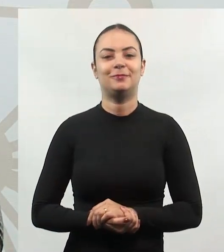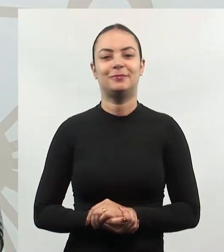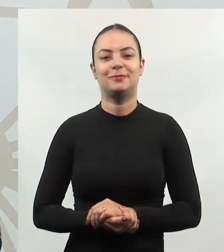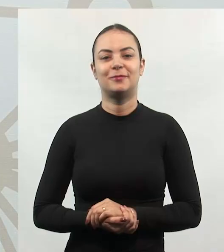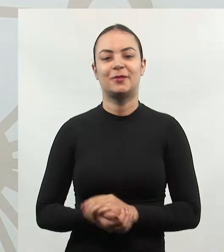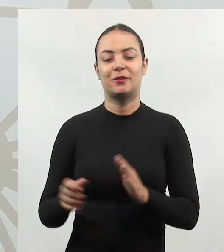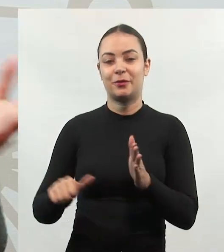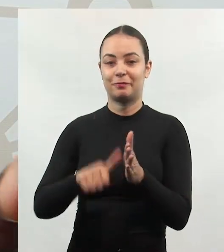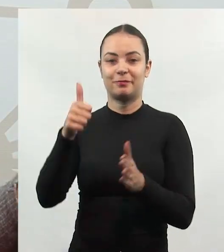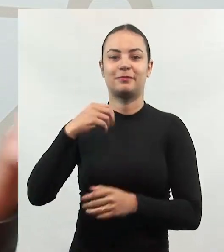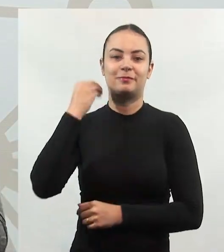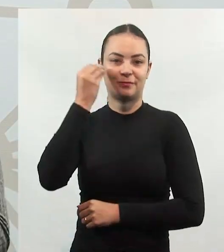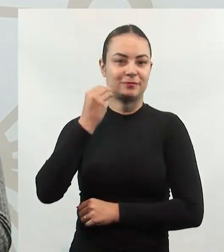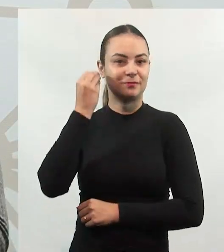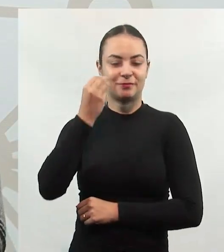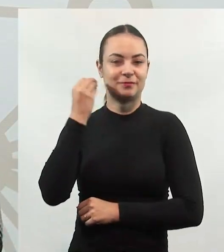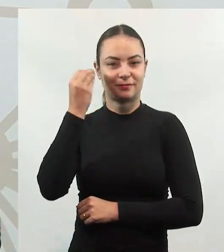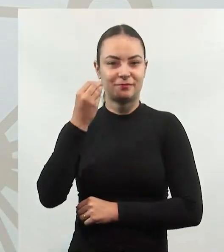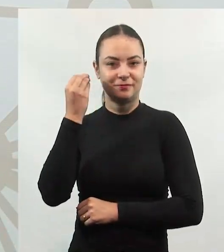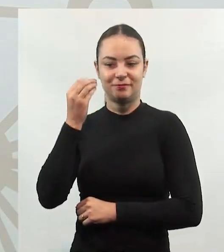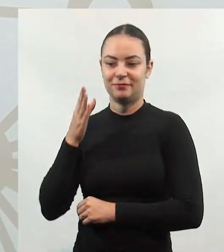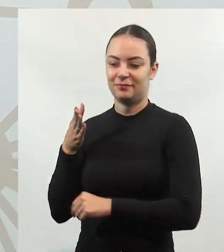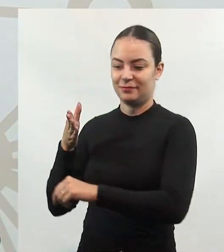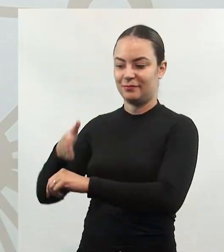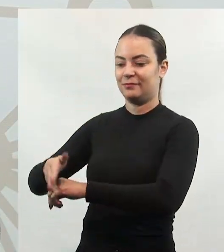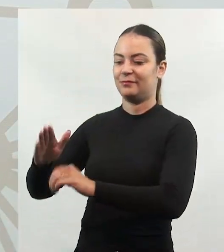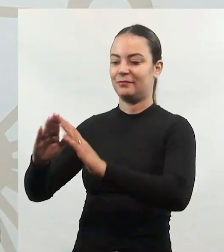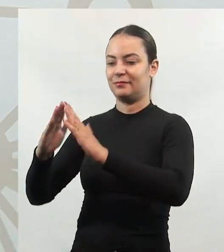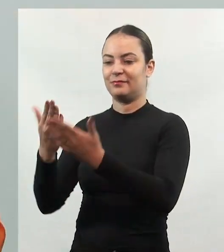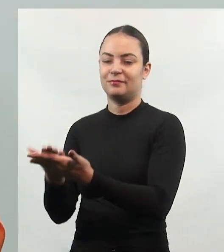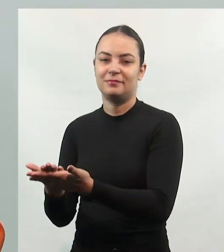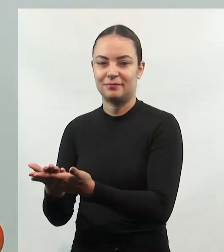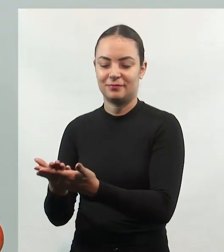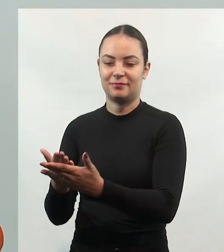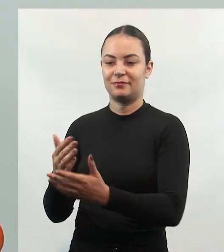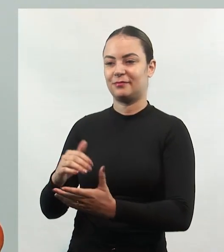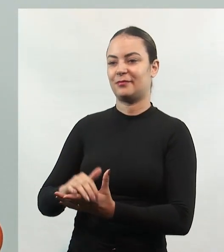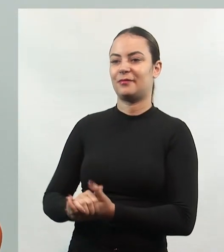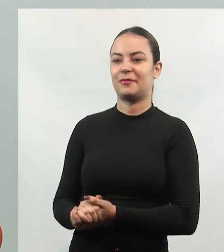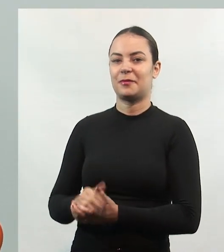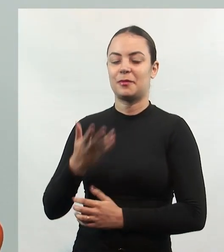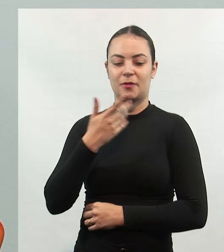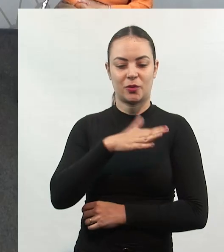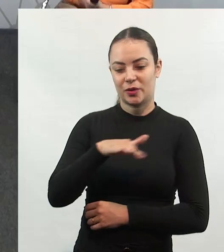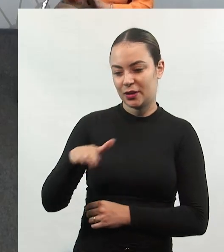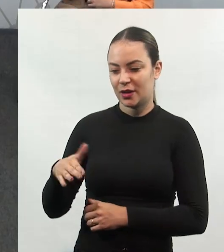enfim. Glaucia, muito obrigada por me lembrar, porque veio uma memória afetiva mesmo.